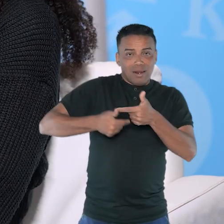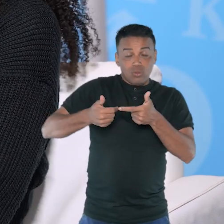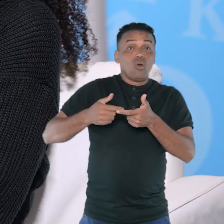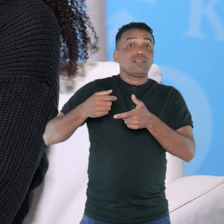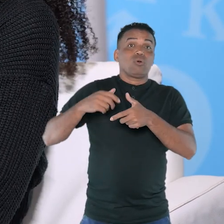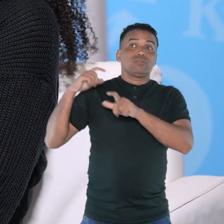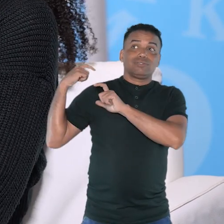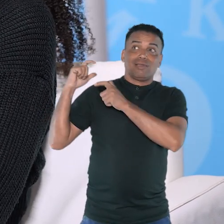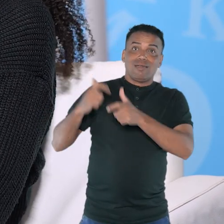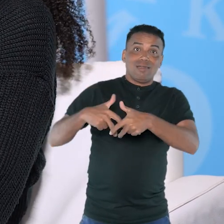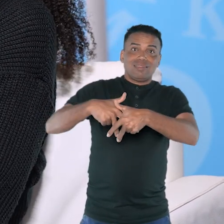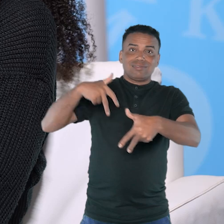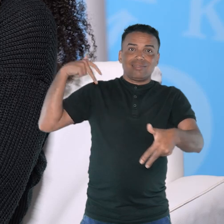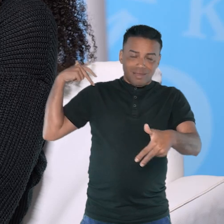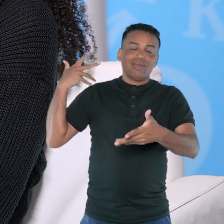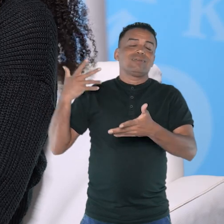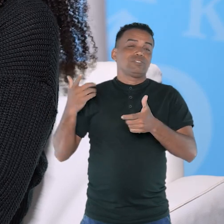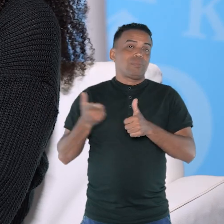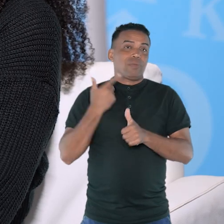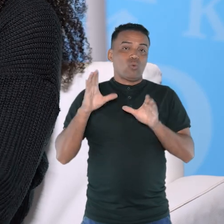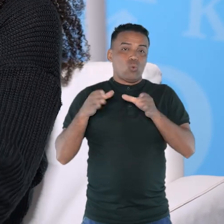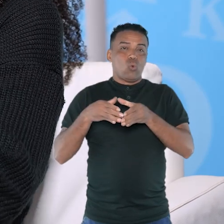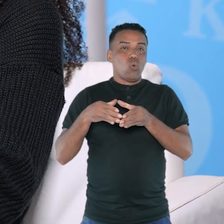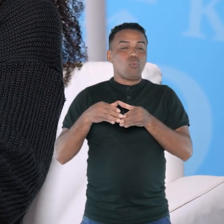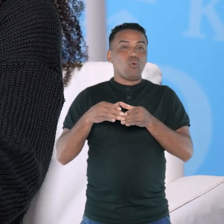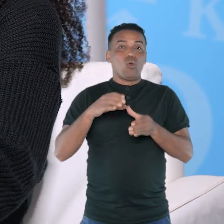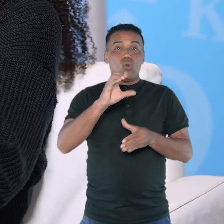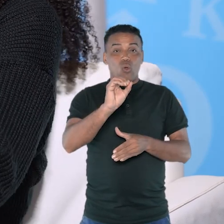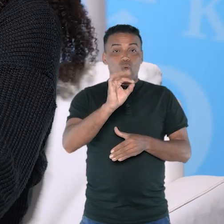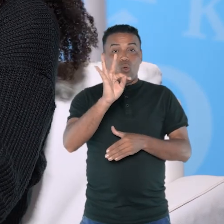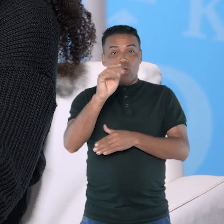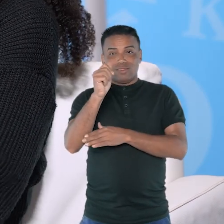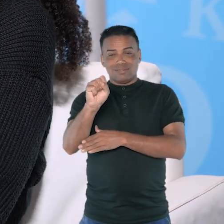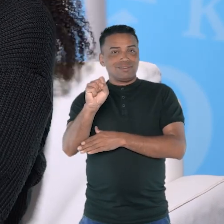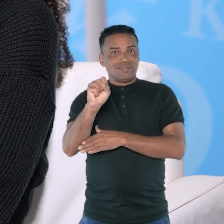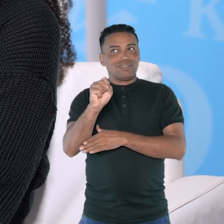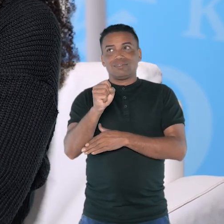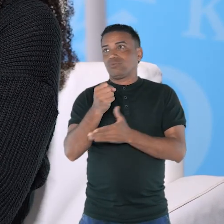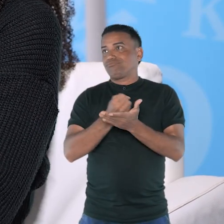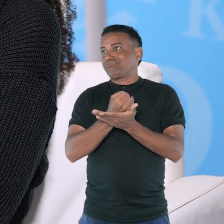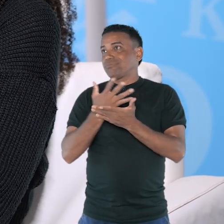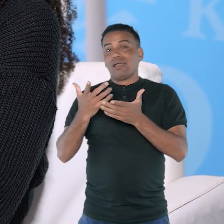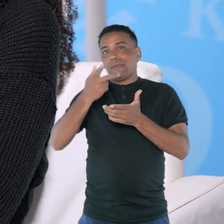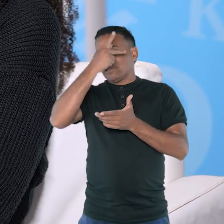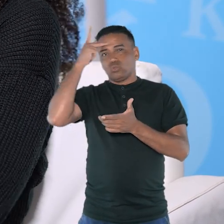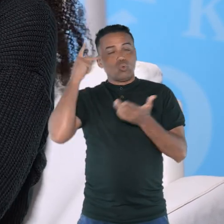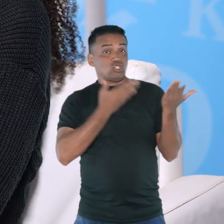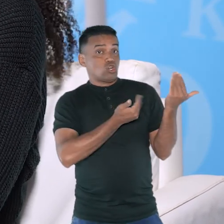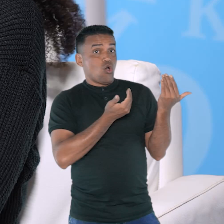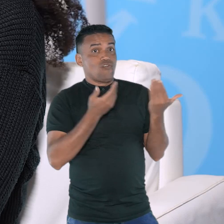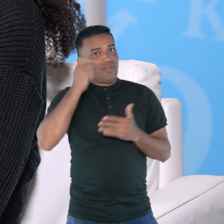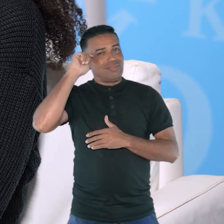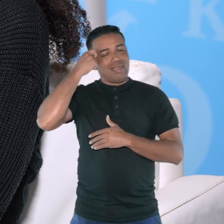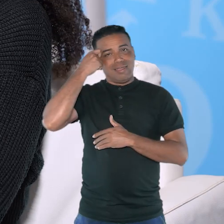primeiros cotistas. A UNB a Universidade de Brasília tem um grande ativismo de jovens negros que, antes da